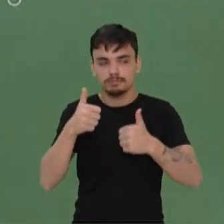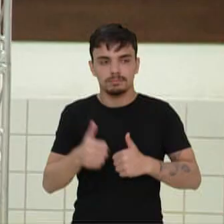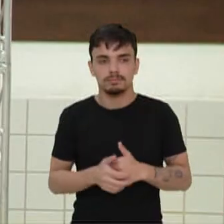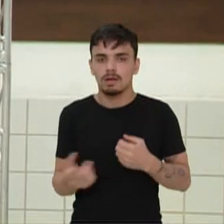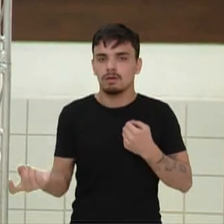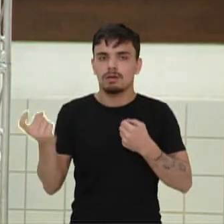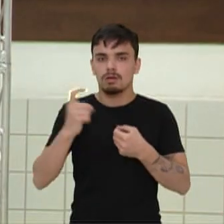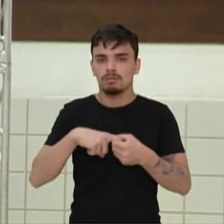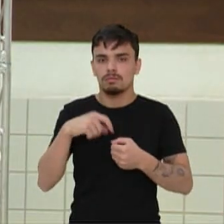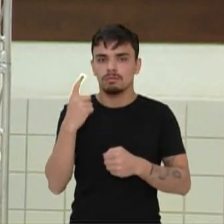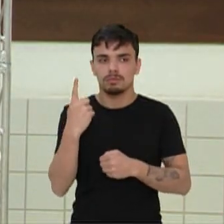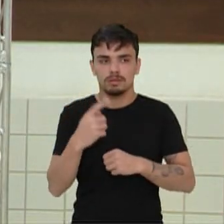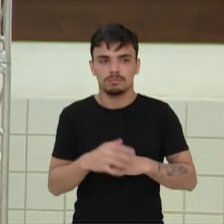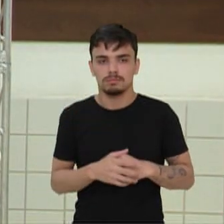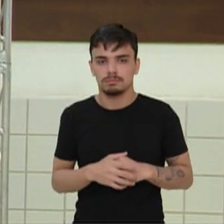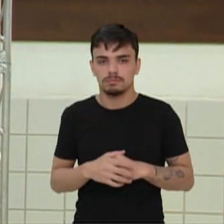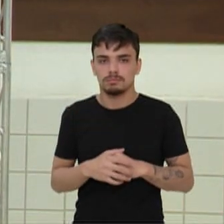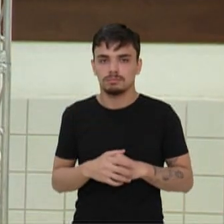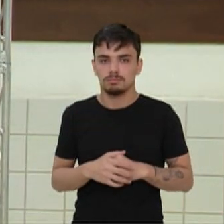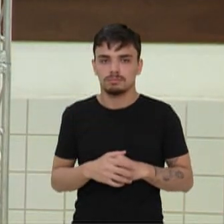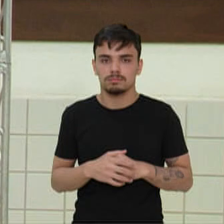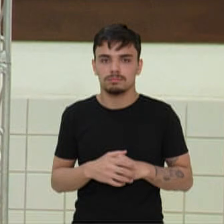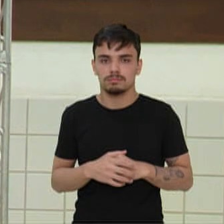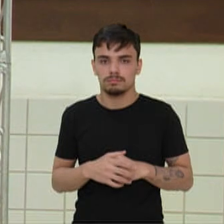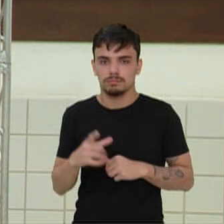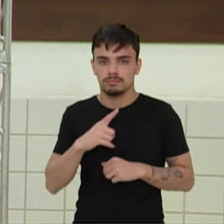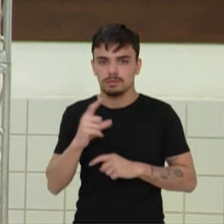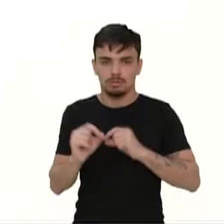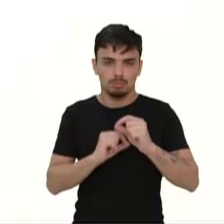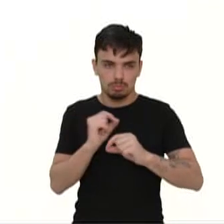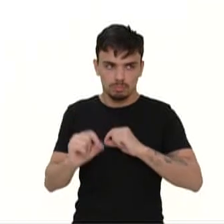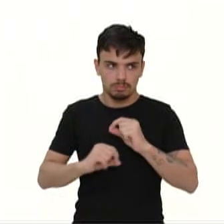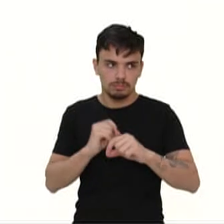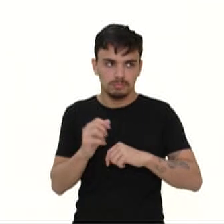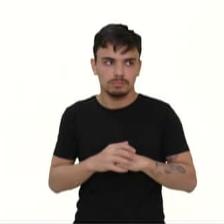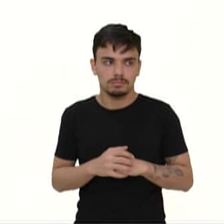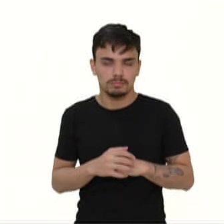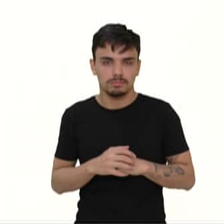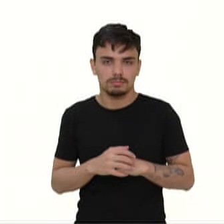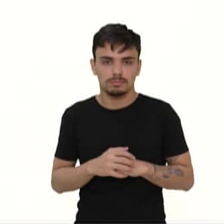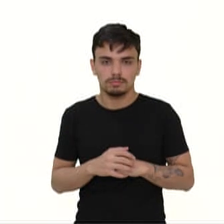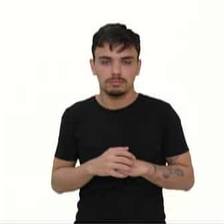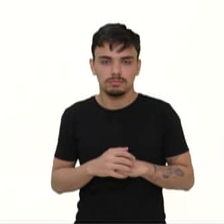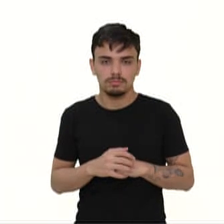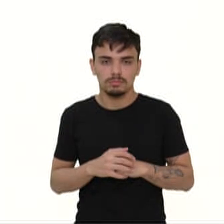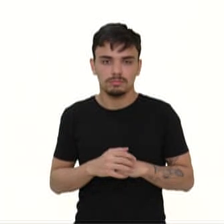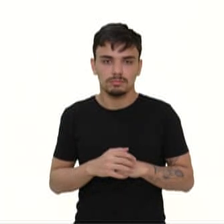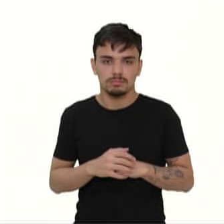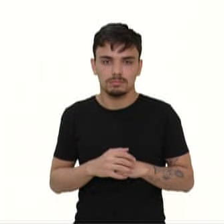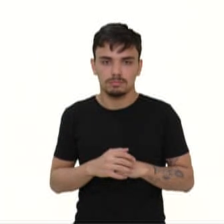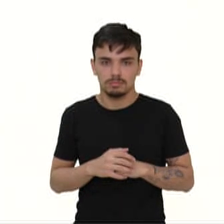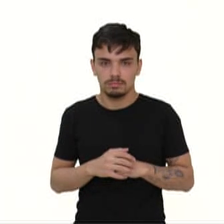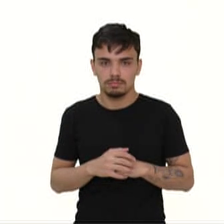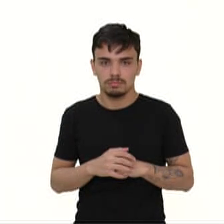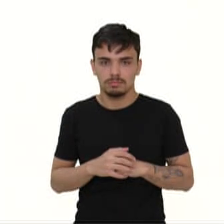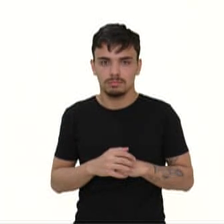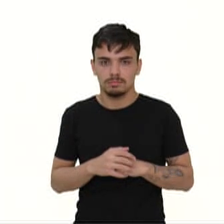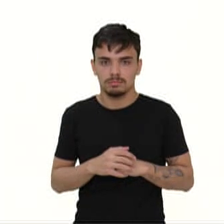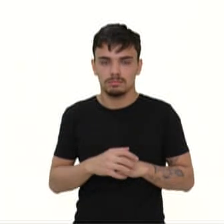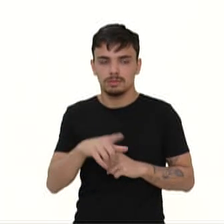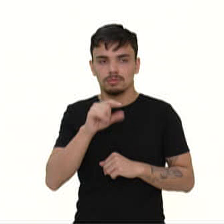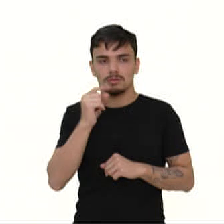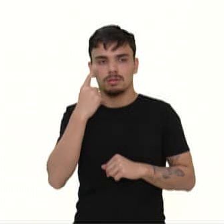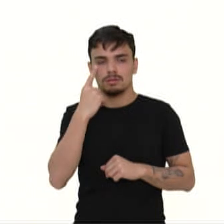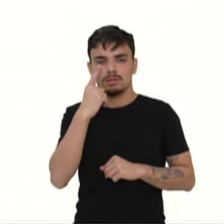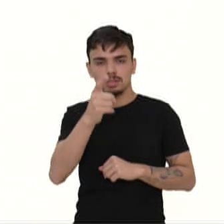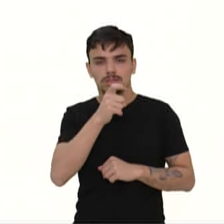Vamos voltar ali para o material e você vai ter lá o seguinte, ó. É, escolhendo, né, aqui para x igual a zero, que é um dos valores que eu